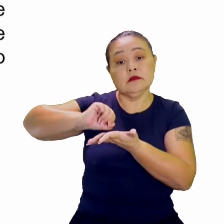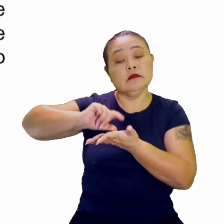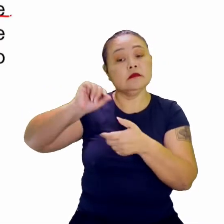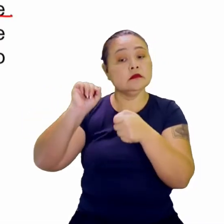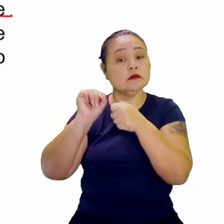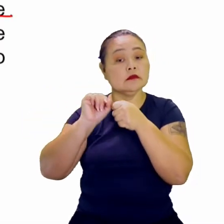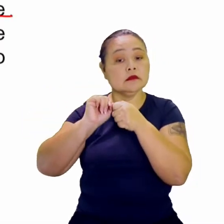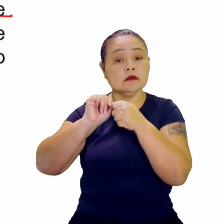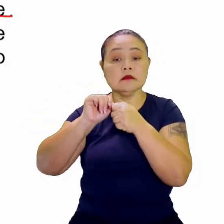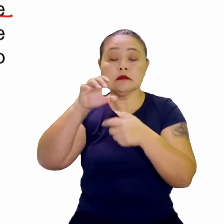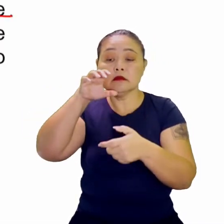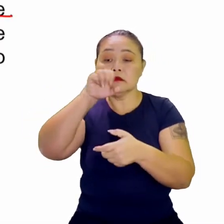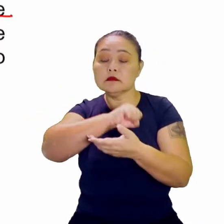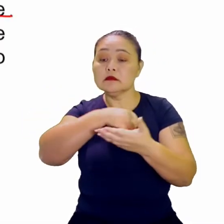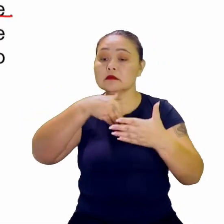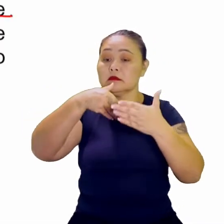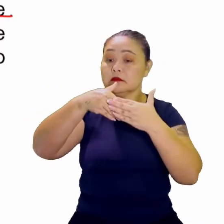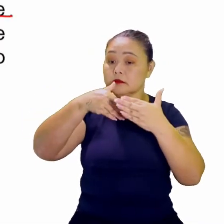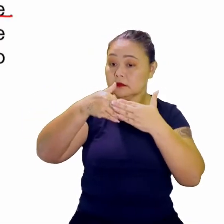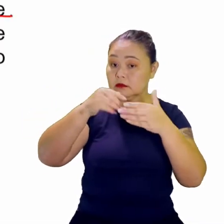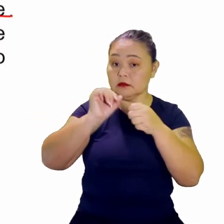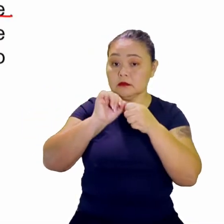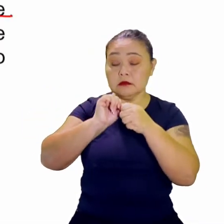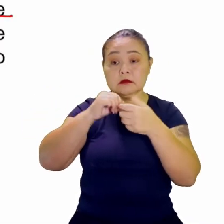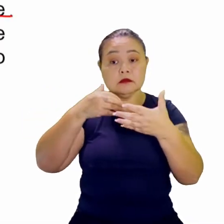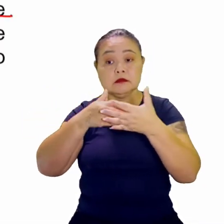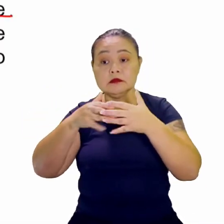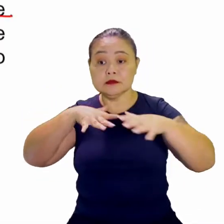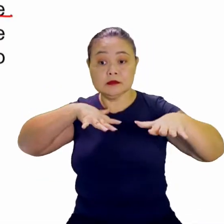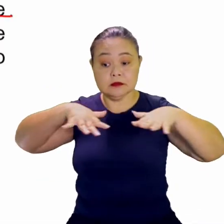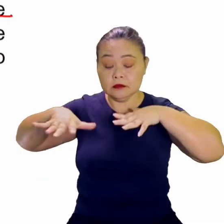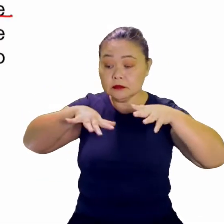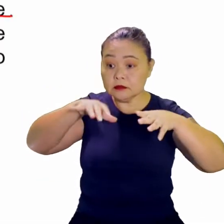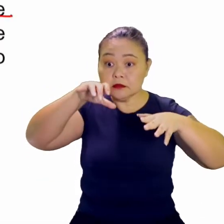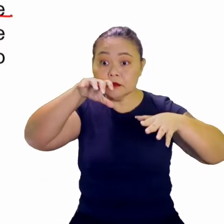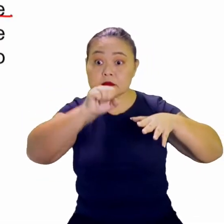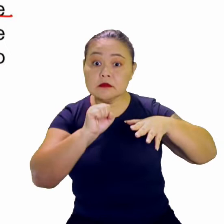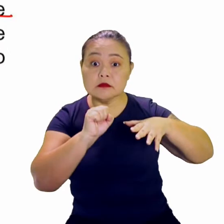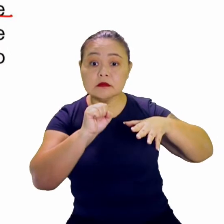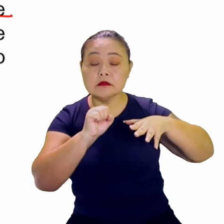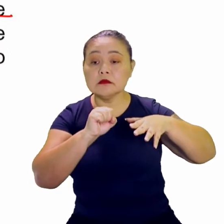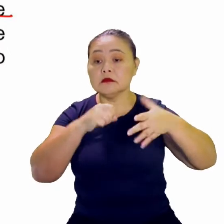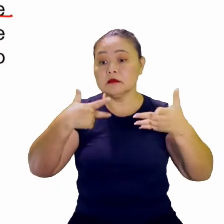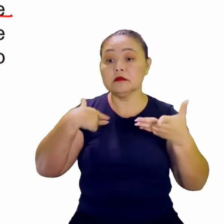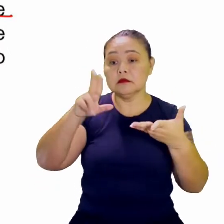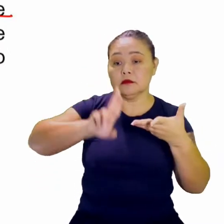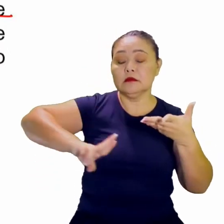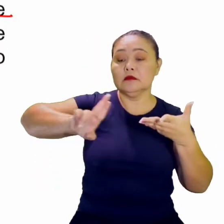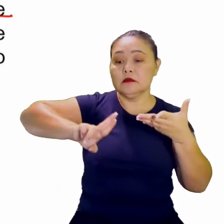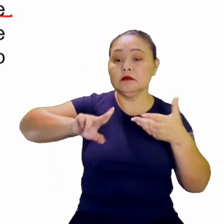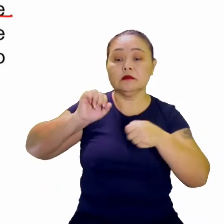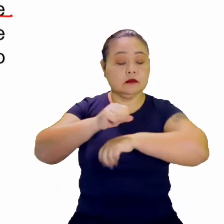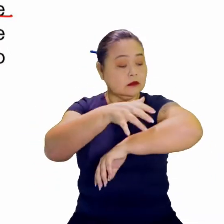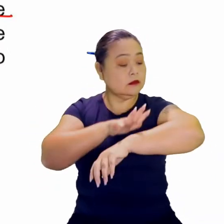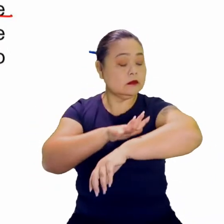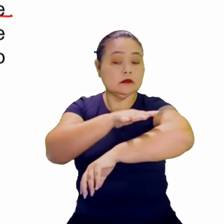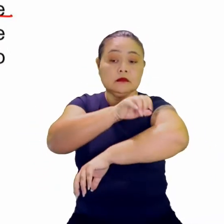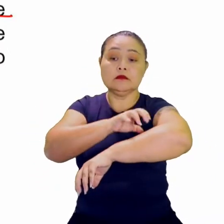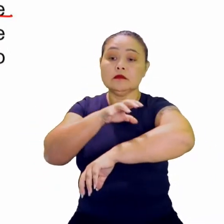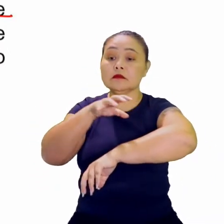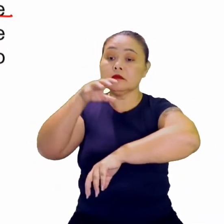execução de um corte rápido no futebol. Então, são movimentos rápidos ali que eu vou utilizar fibras de